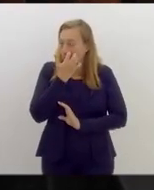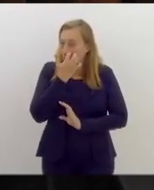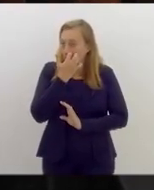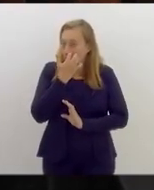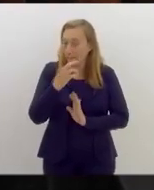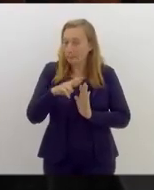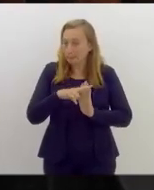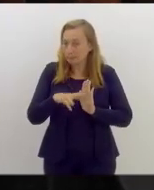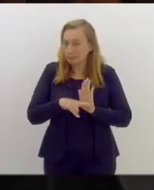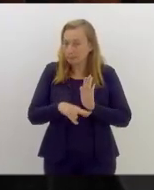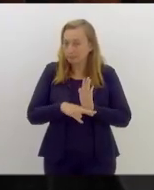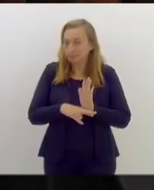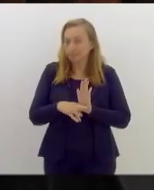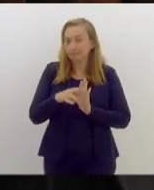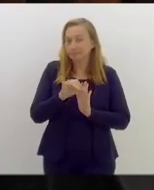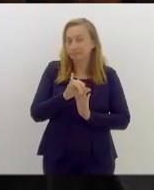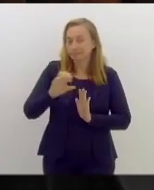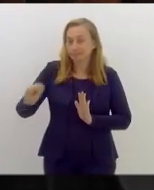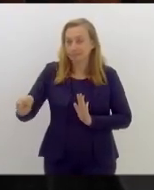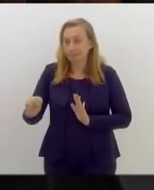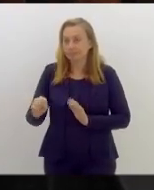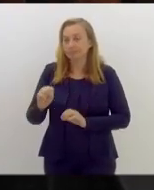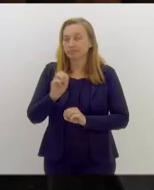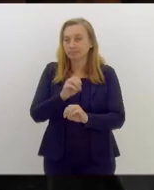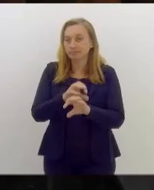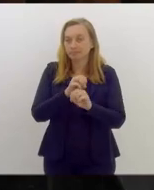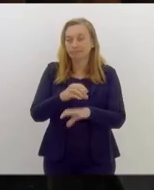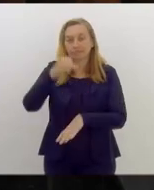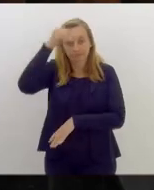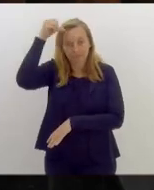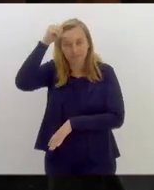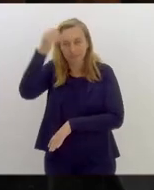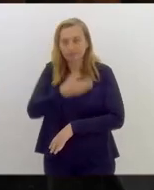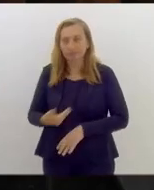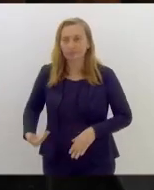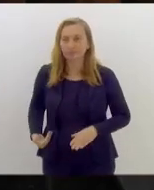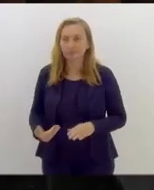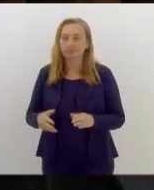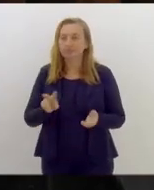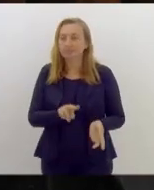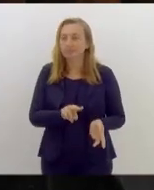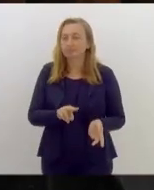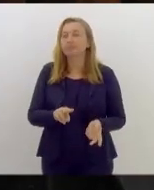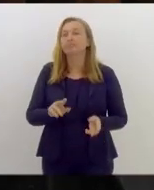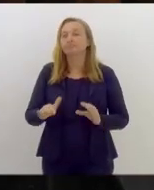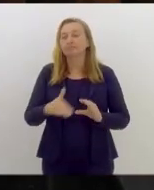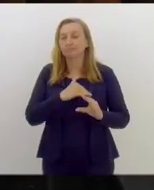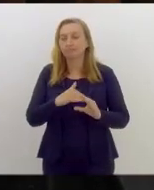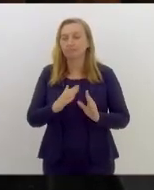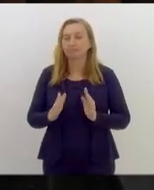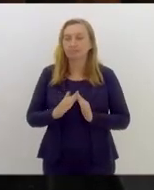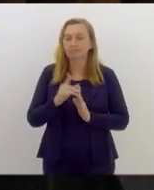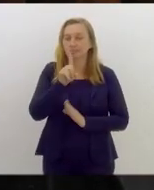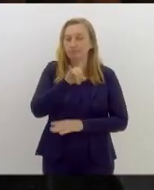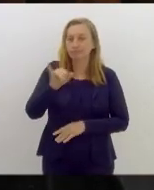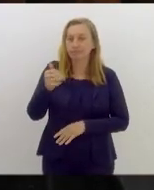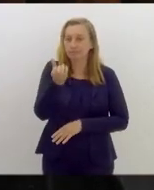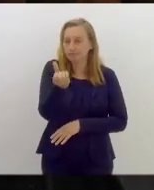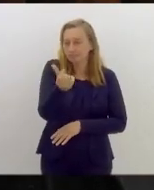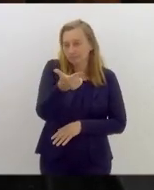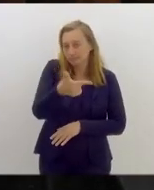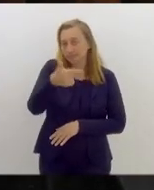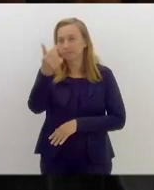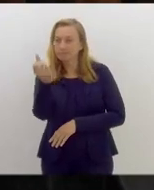referentes ao ICMS da educação. Ora, o governador Cláudio Castro mandou uma mensagem para esta casa no dia 26 de